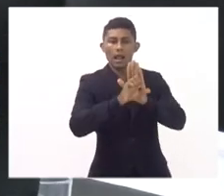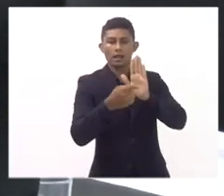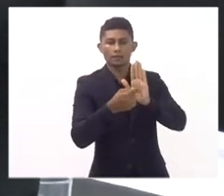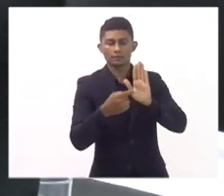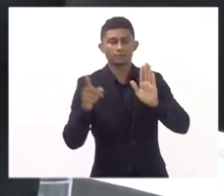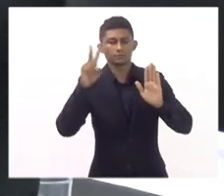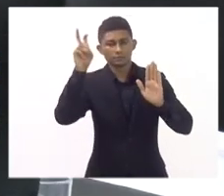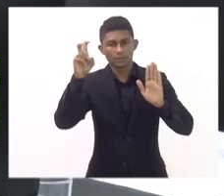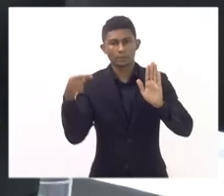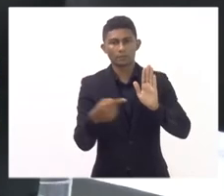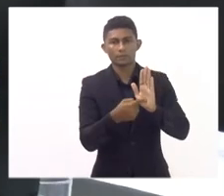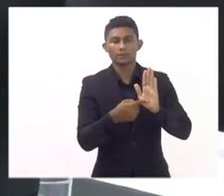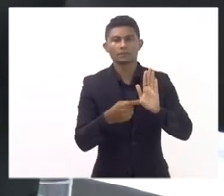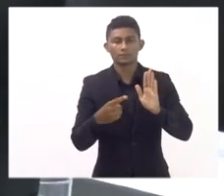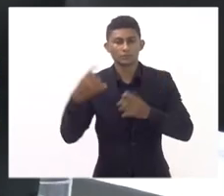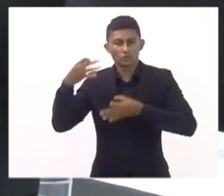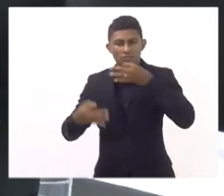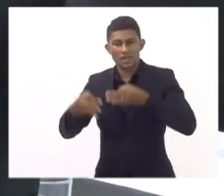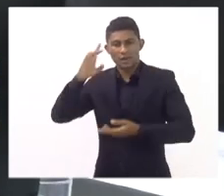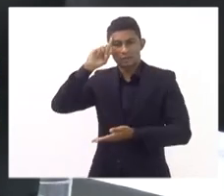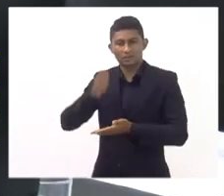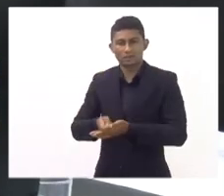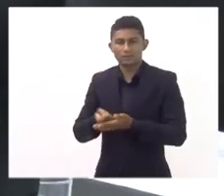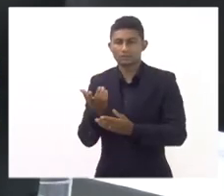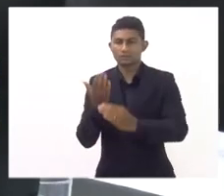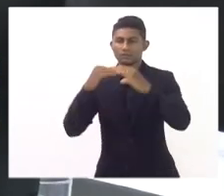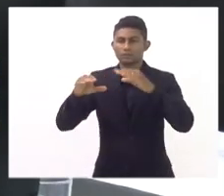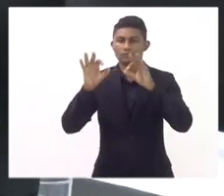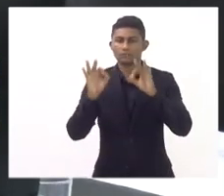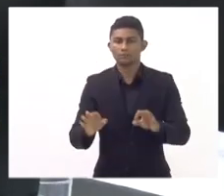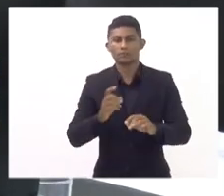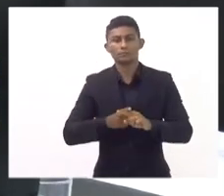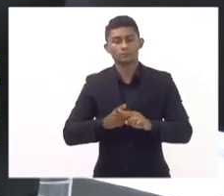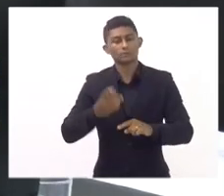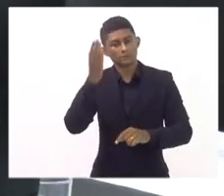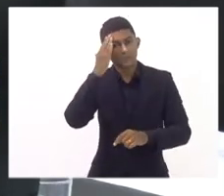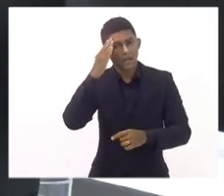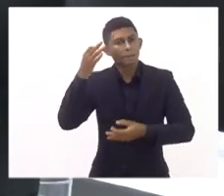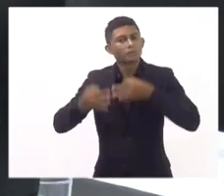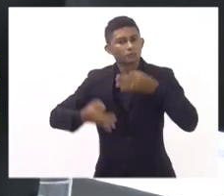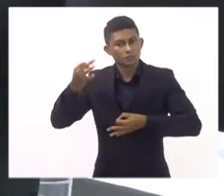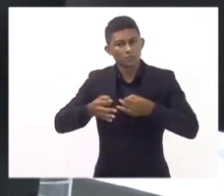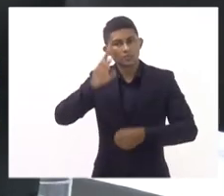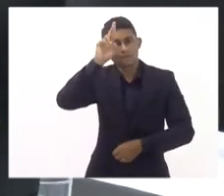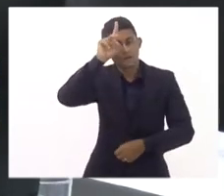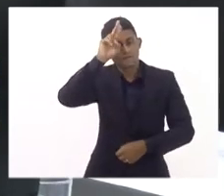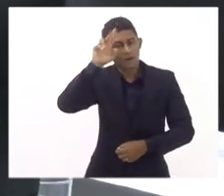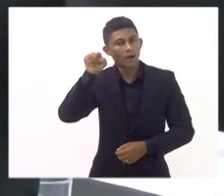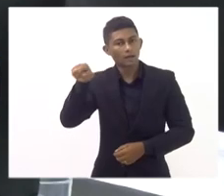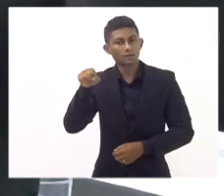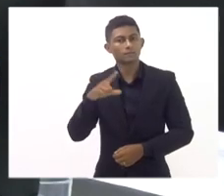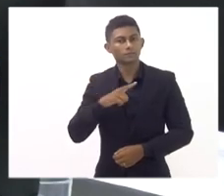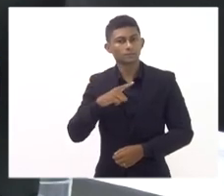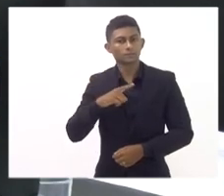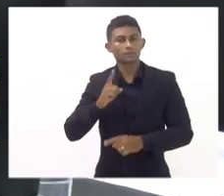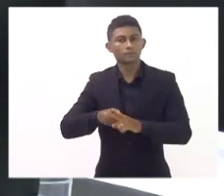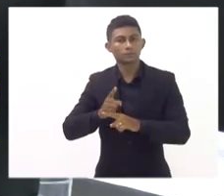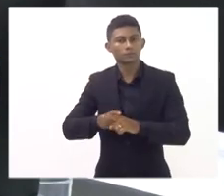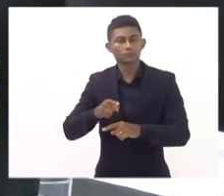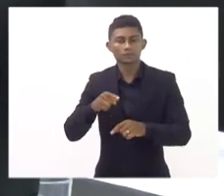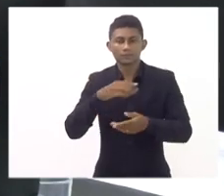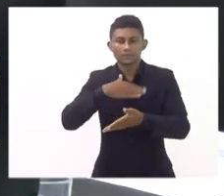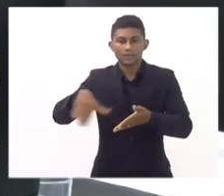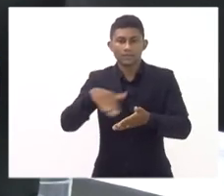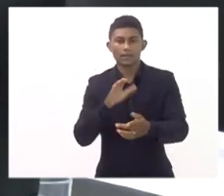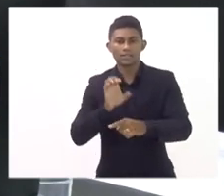decisões judiciais, porque a gente sabe também que tem uma falha da justiça aí, que não notificou a Secretaria de Estado